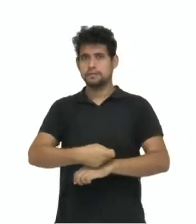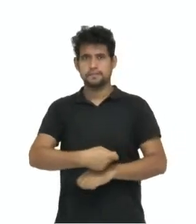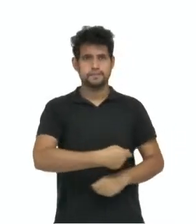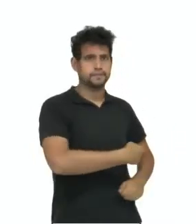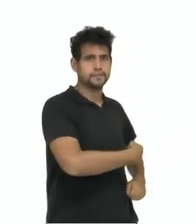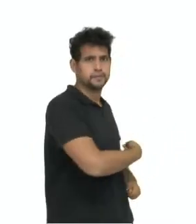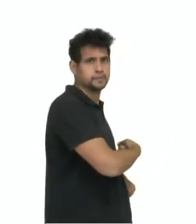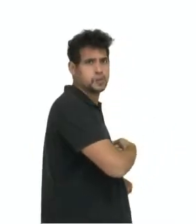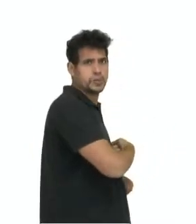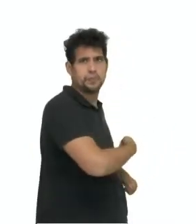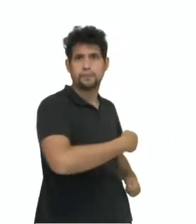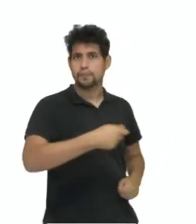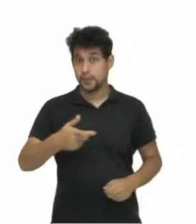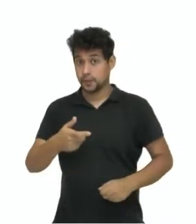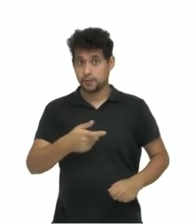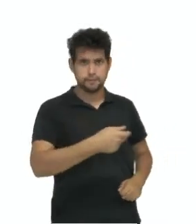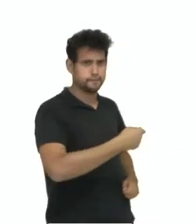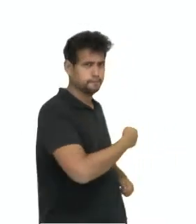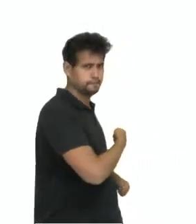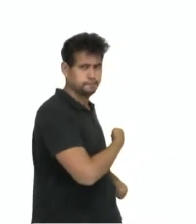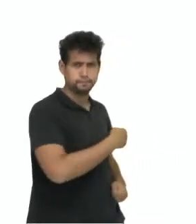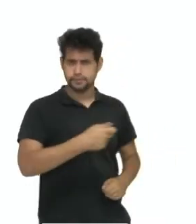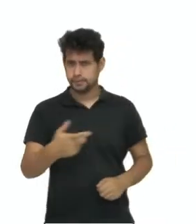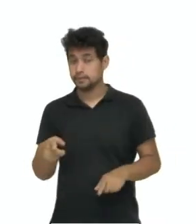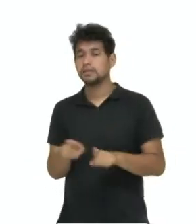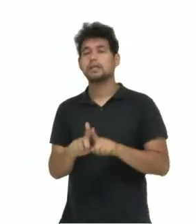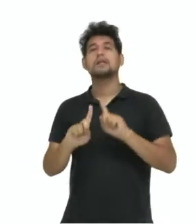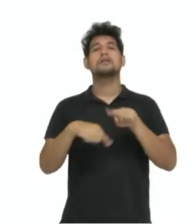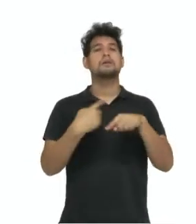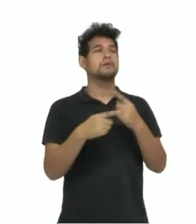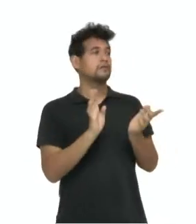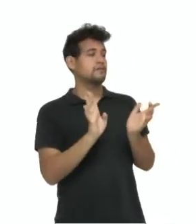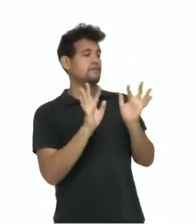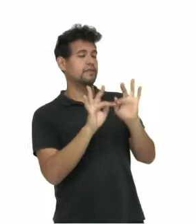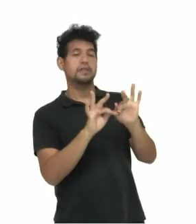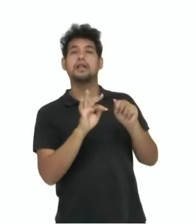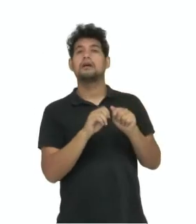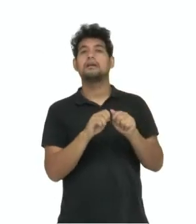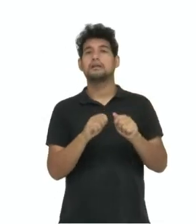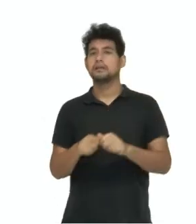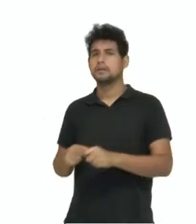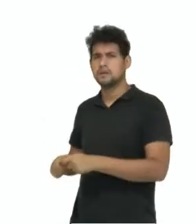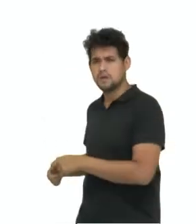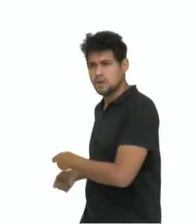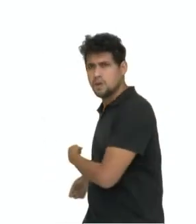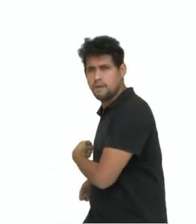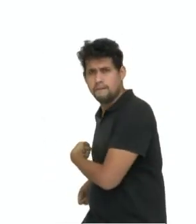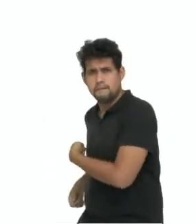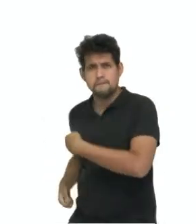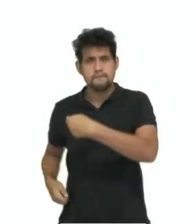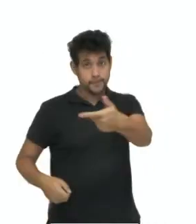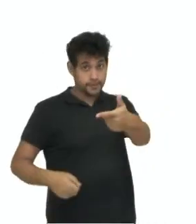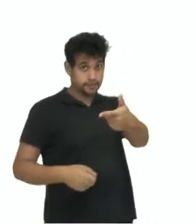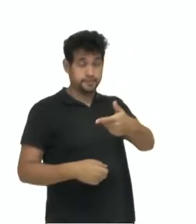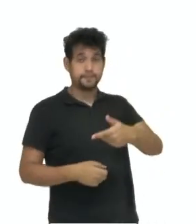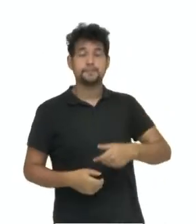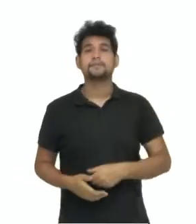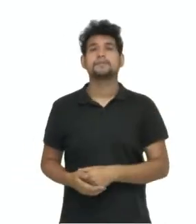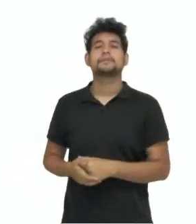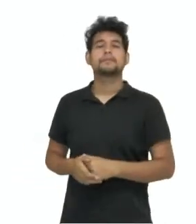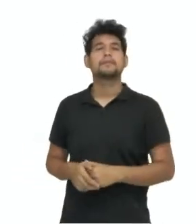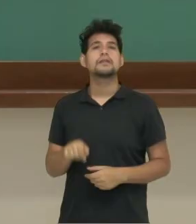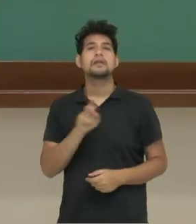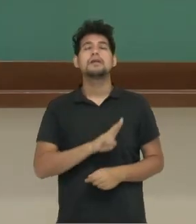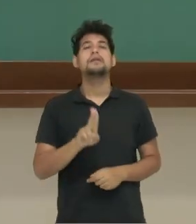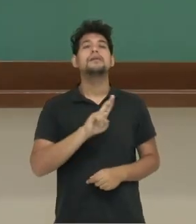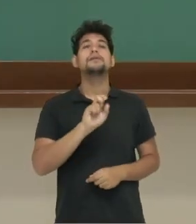giro total com o disco na mão e no final desse giro é que ele lança o disco à frente, Ele